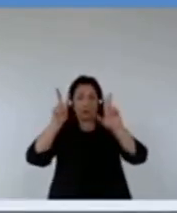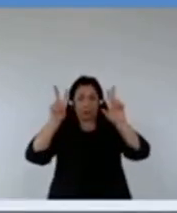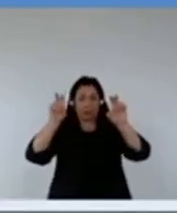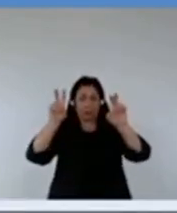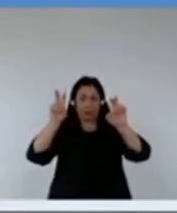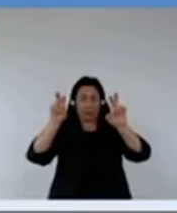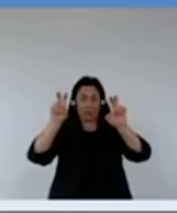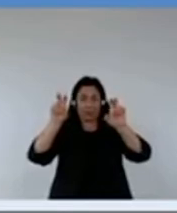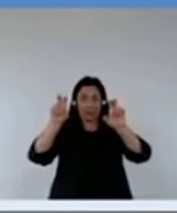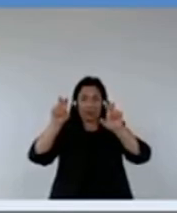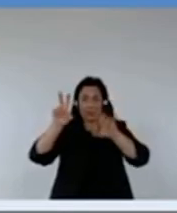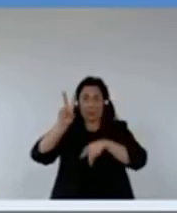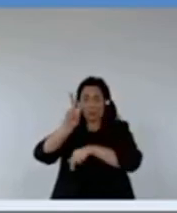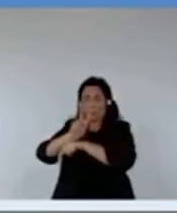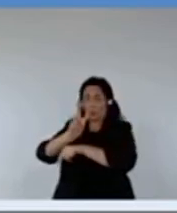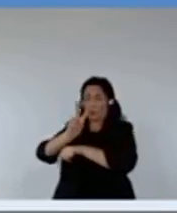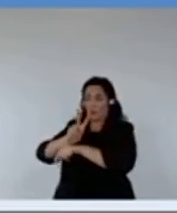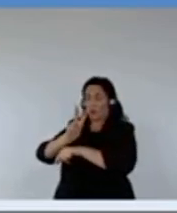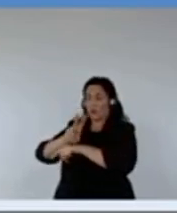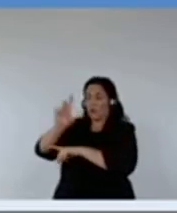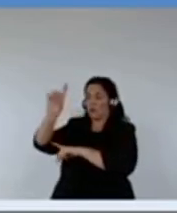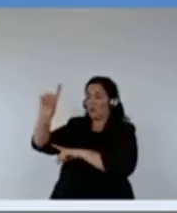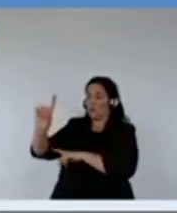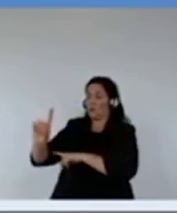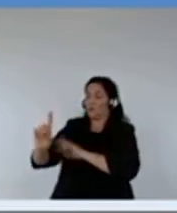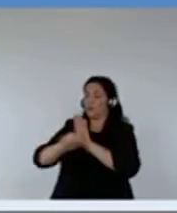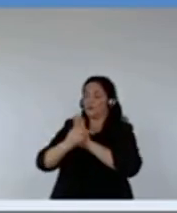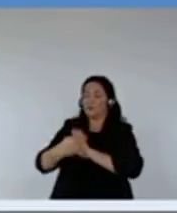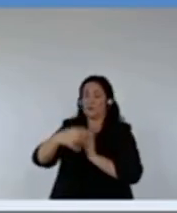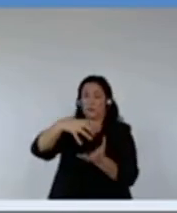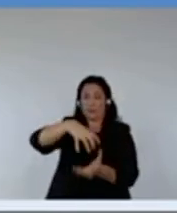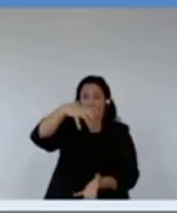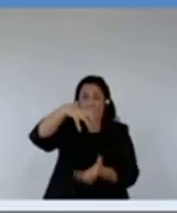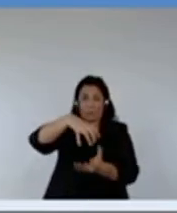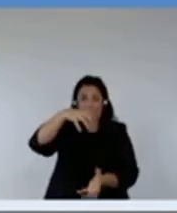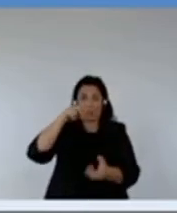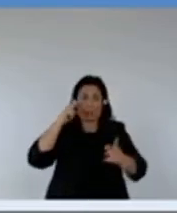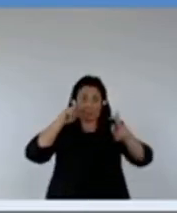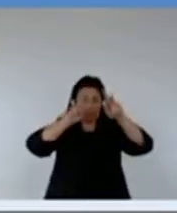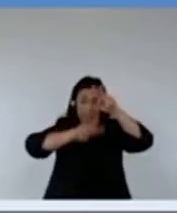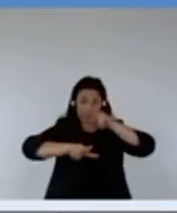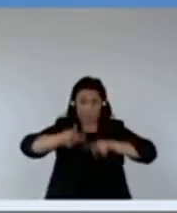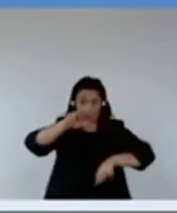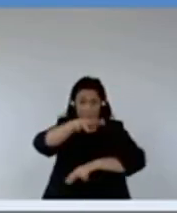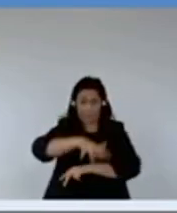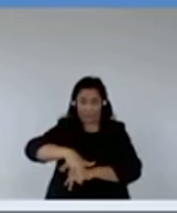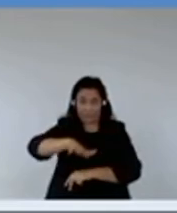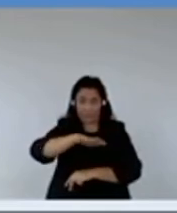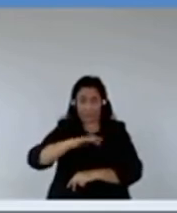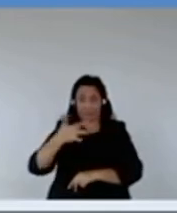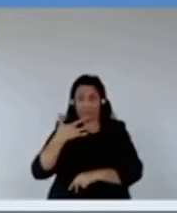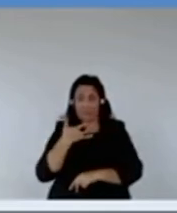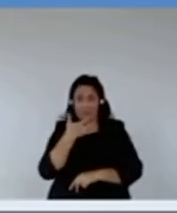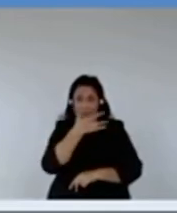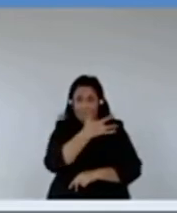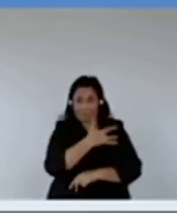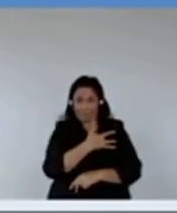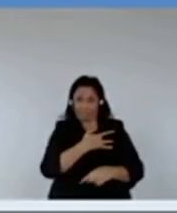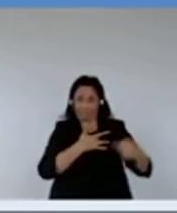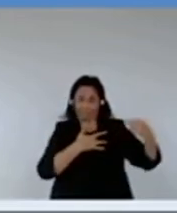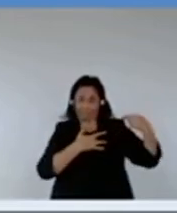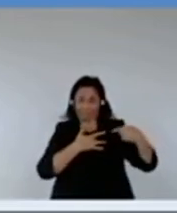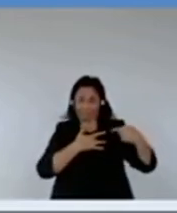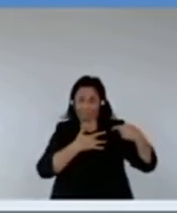pessoa idosa, né, que é um olhar da saúde. Na verdade, nós vamos falar do idoso e vamos falar da saúde. Queria só